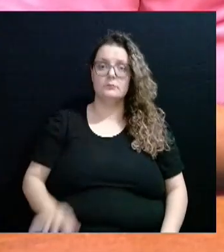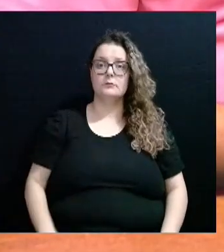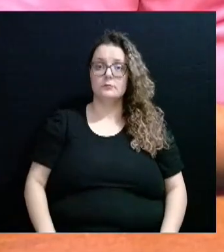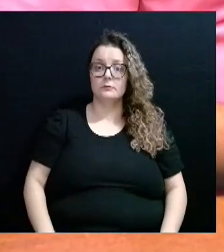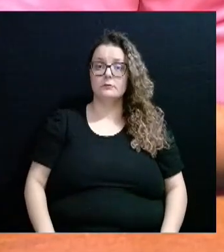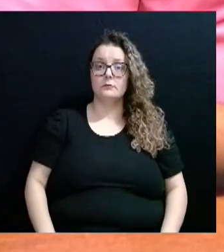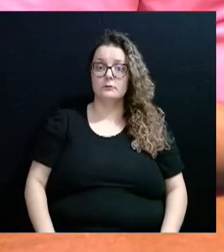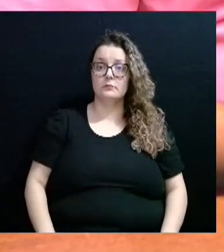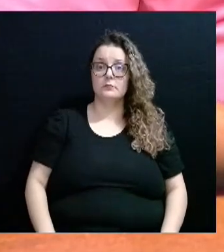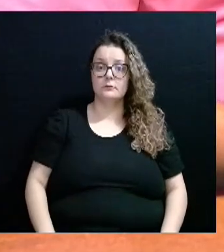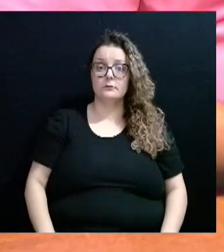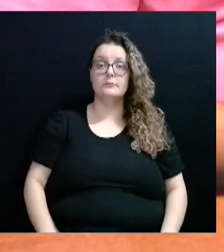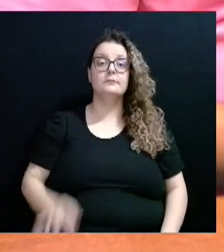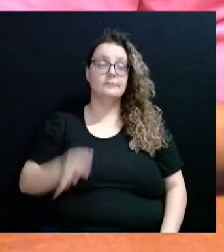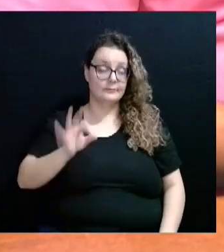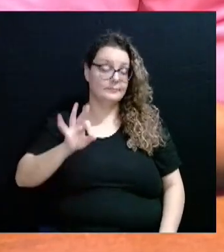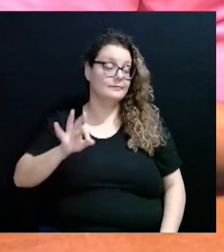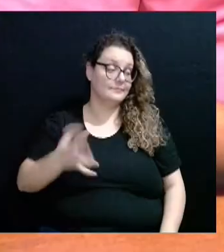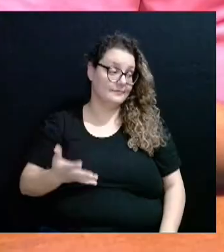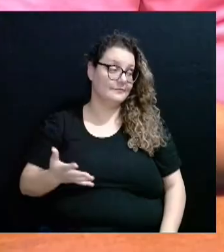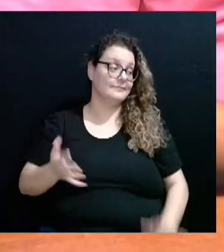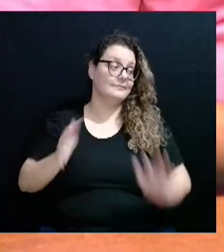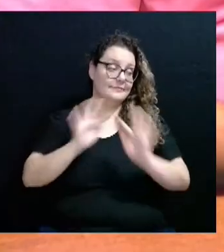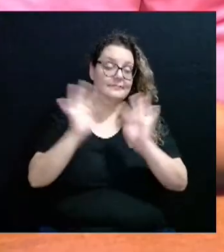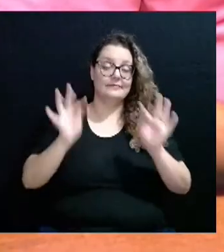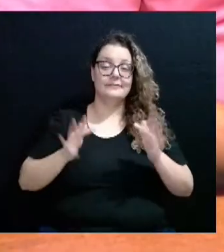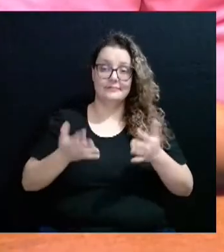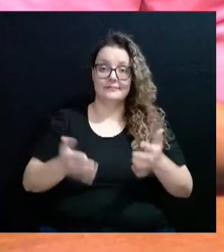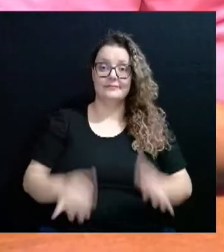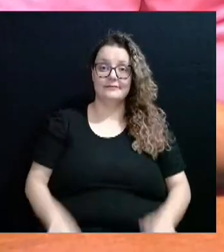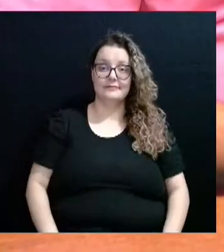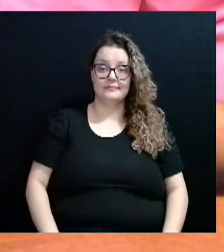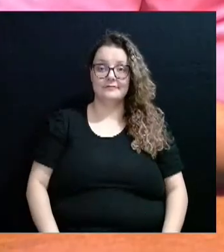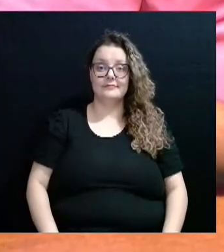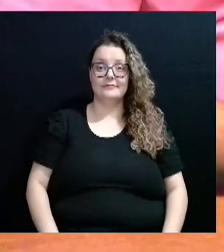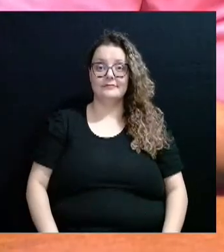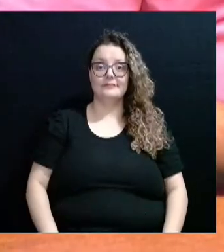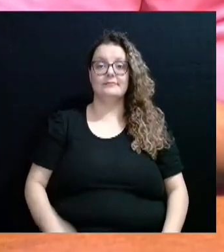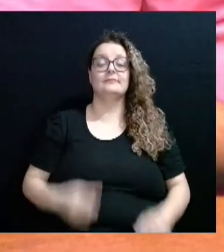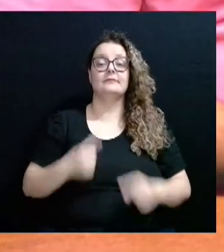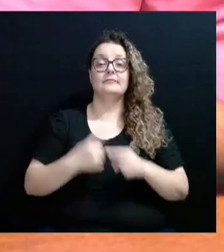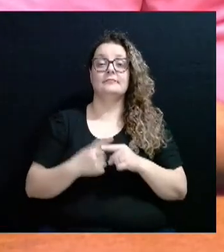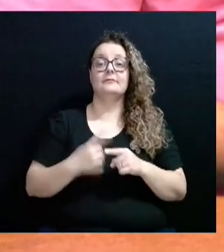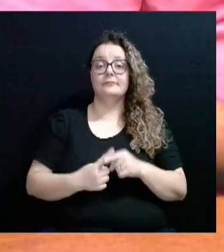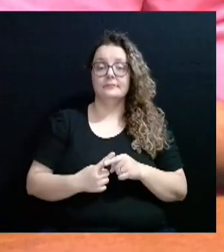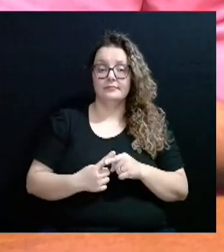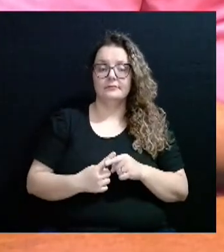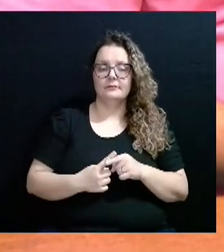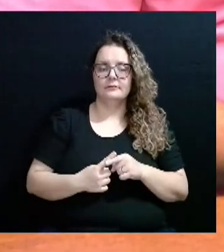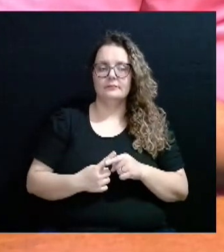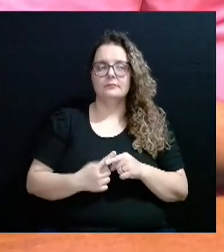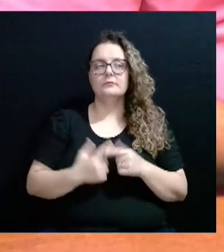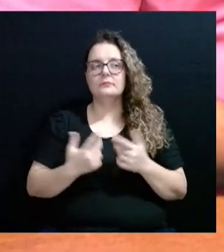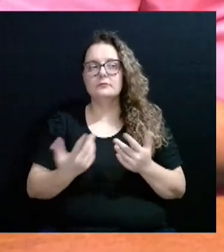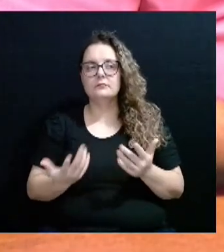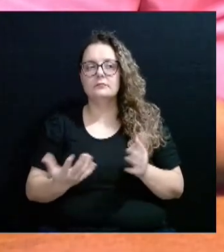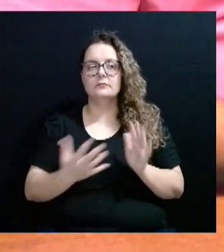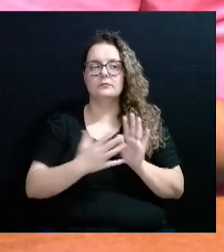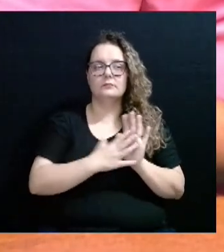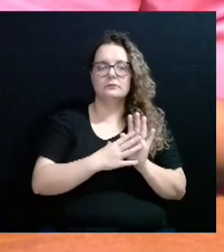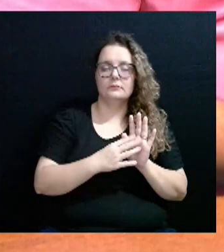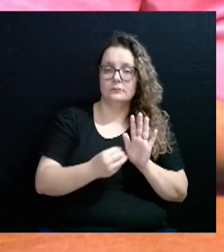muito certo, e eu estou bastante feliz com isso, porque a gente sai de um modelo, né? Porque